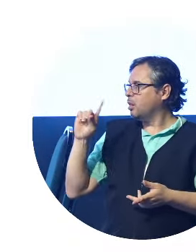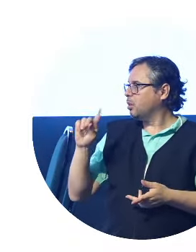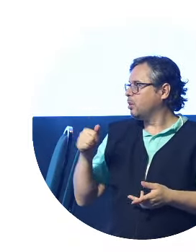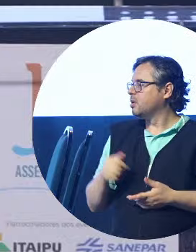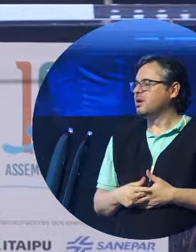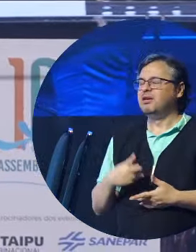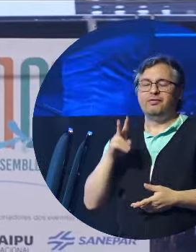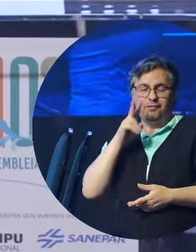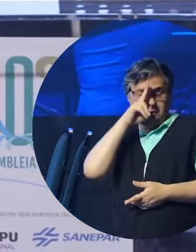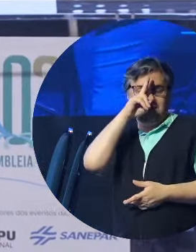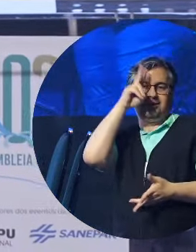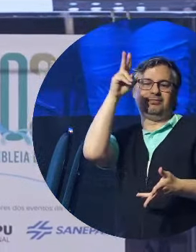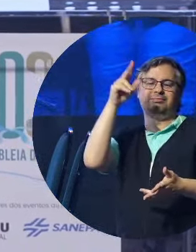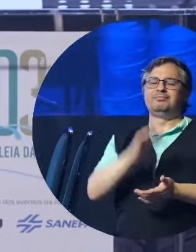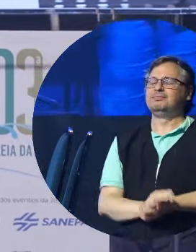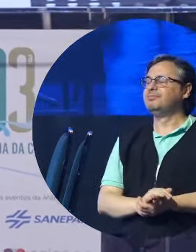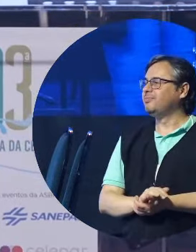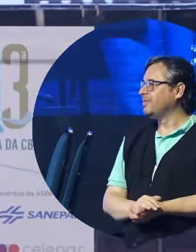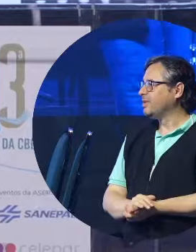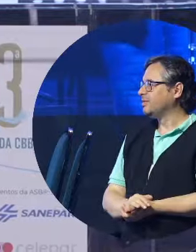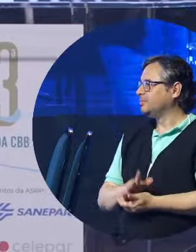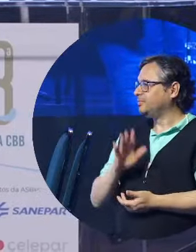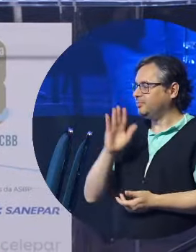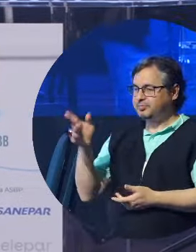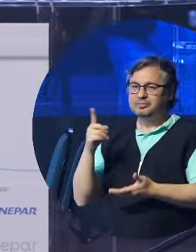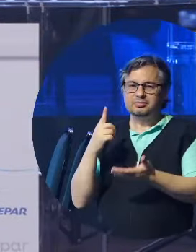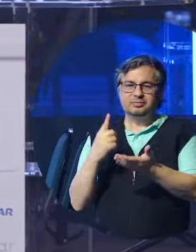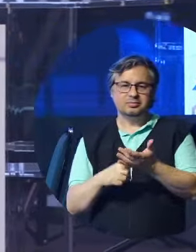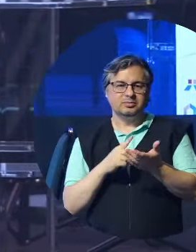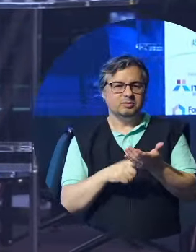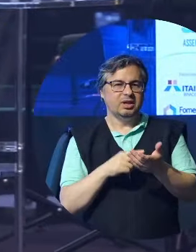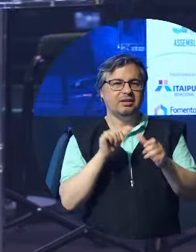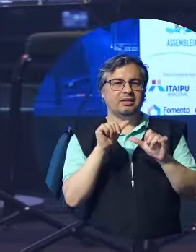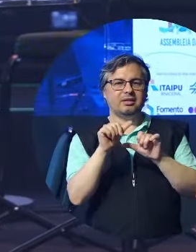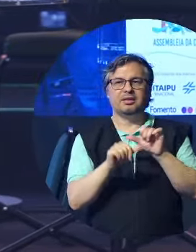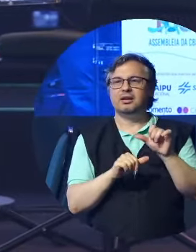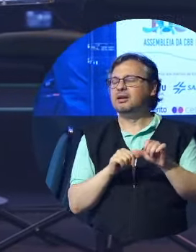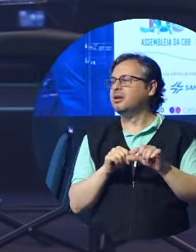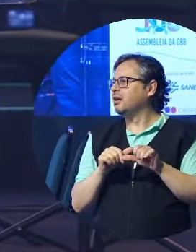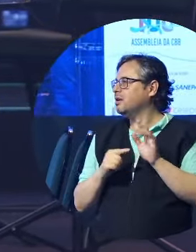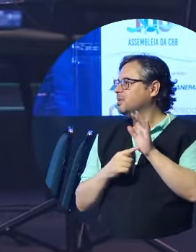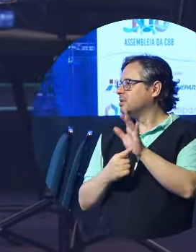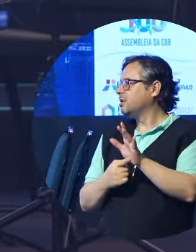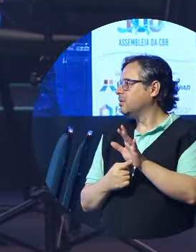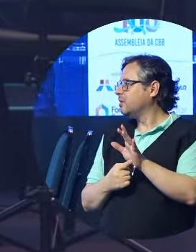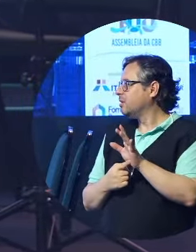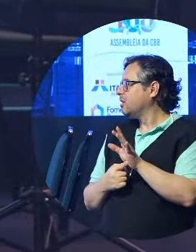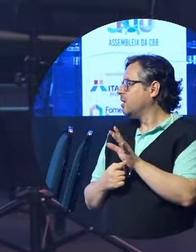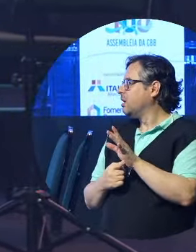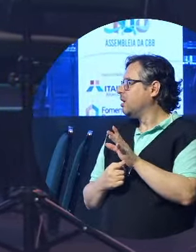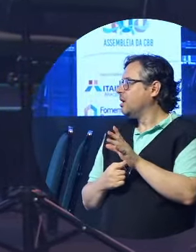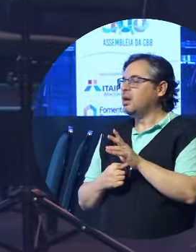forte. Eu já combinei com o pessoal a transmissão. As imagens terão que ser agora